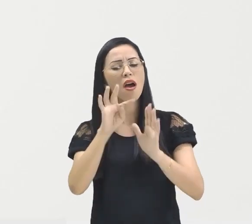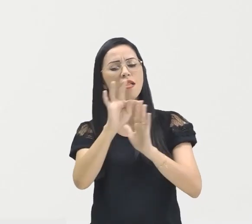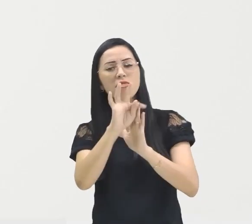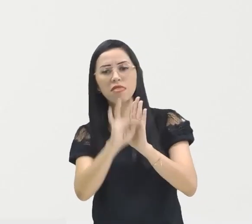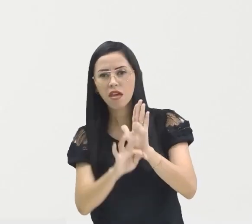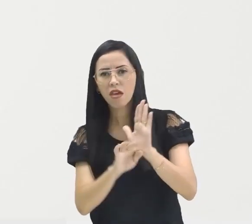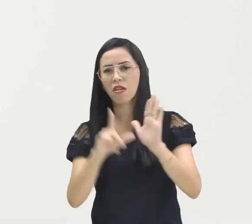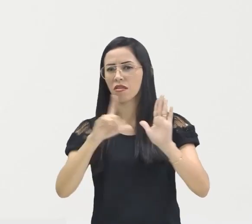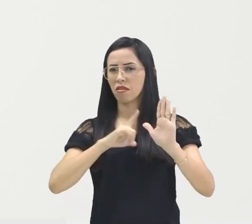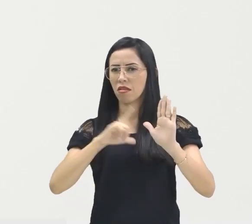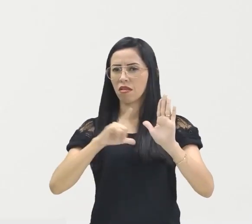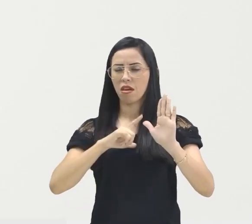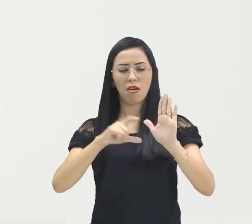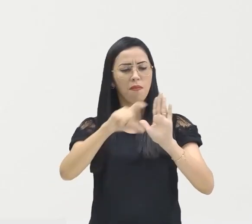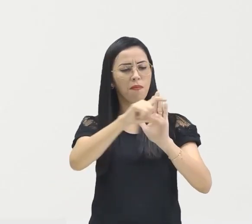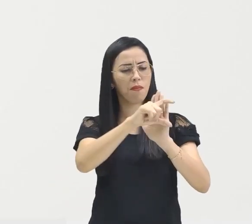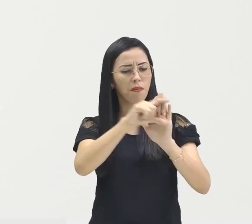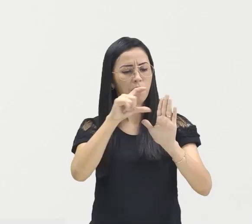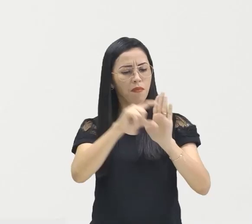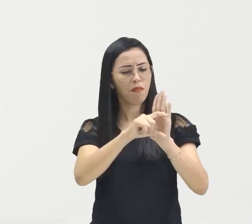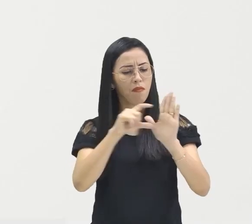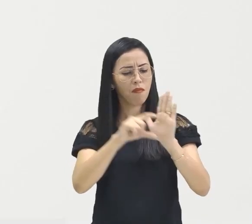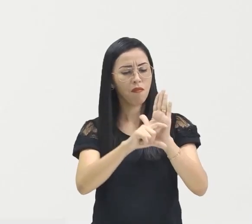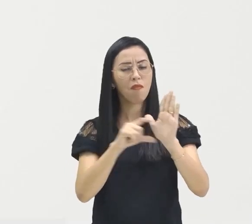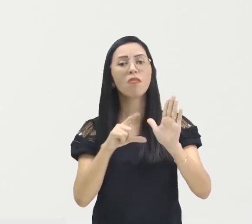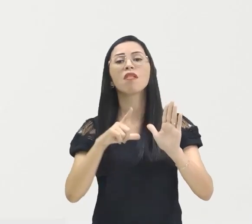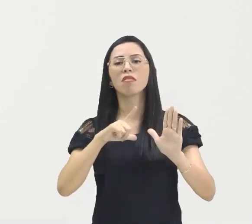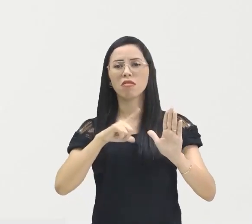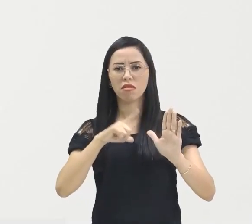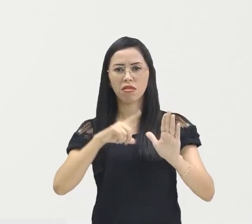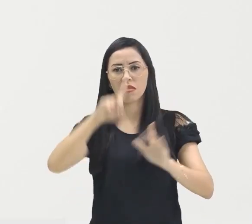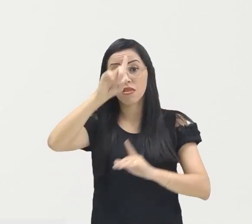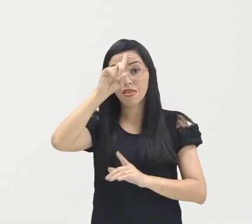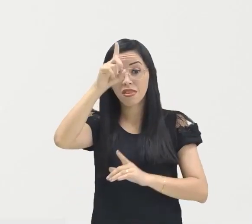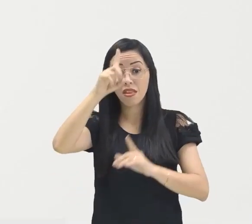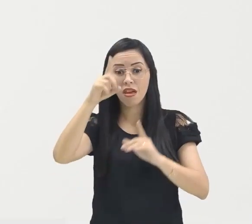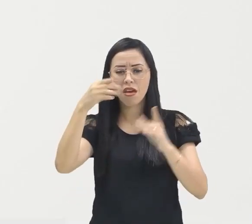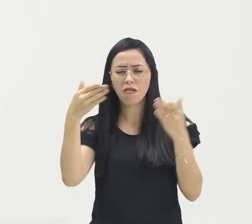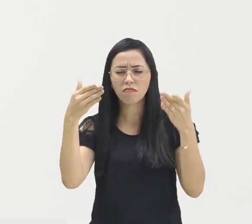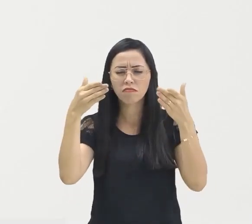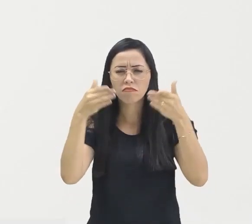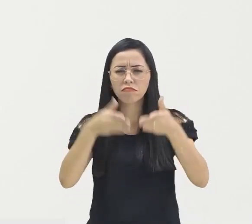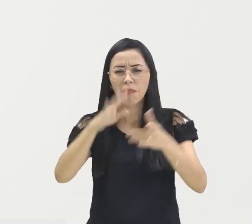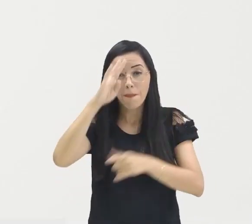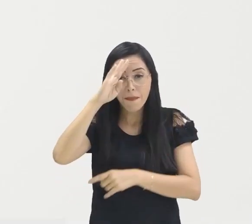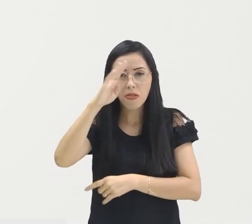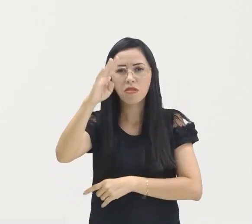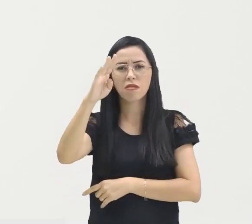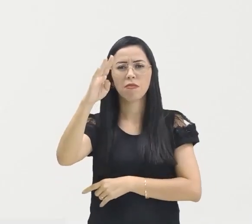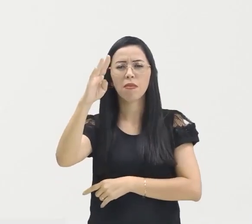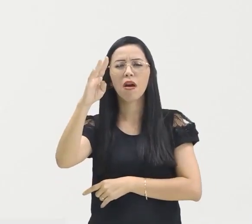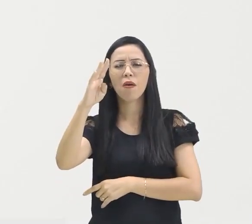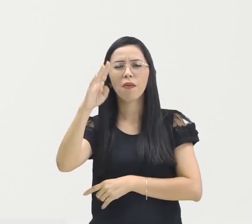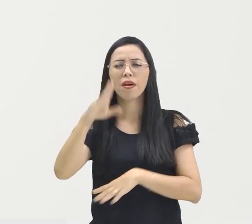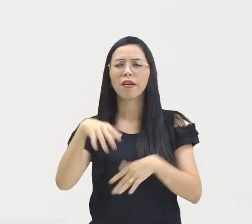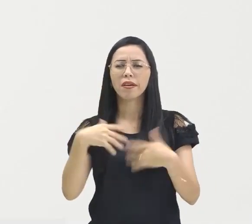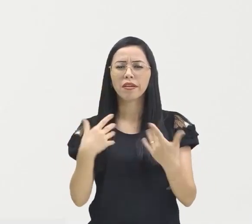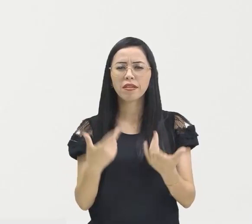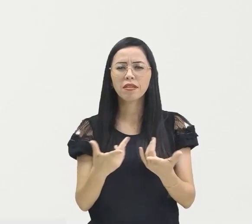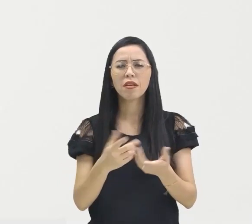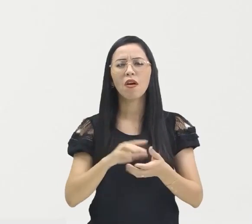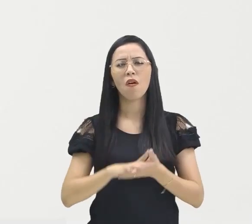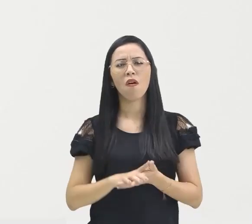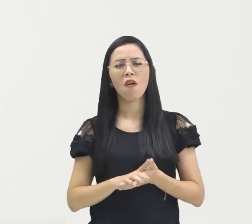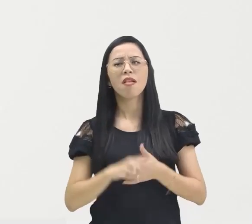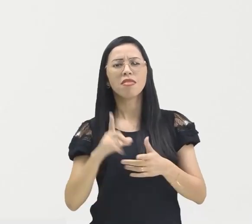se desenvolve determinada ideia central, à qual se agregam outras secundárias relacionadas pelo sentido